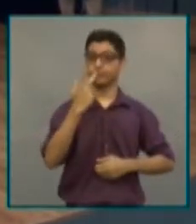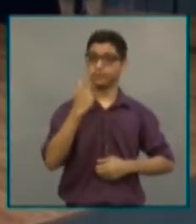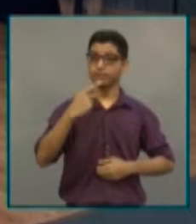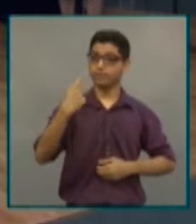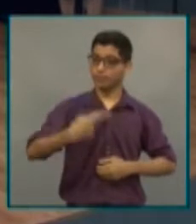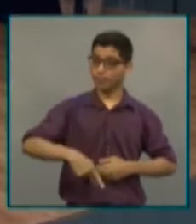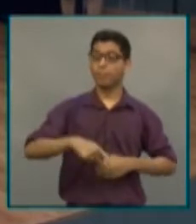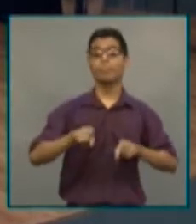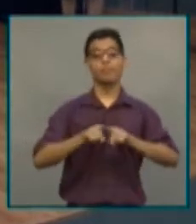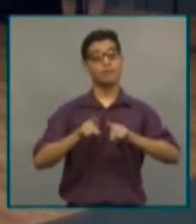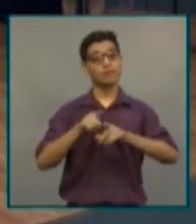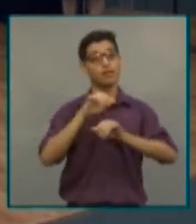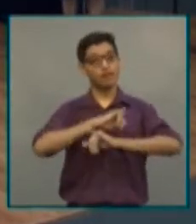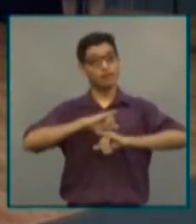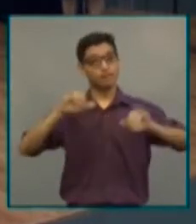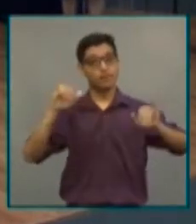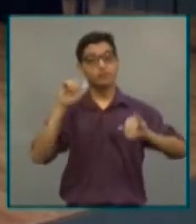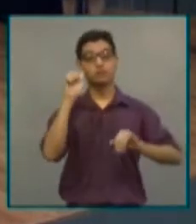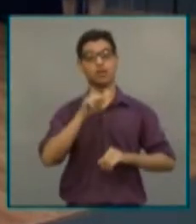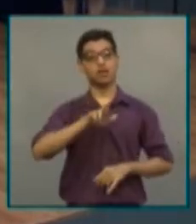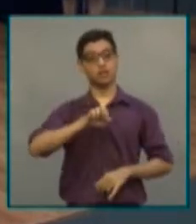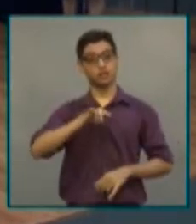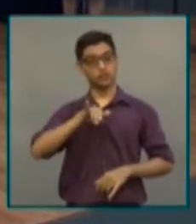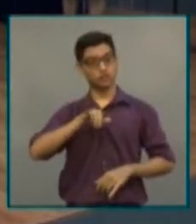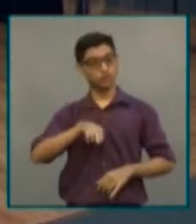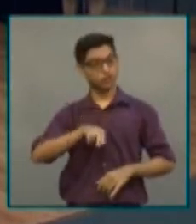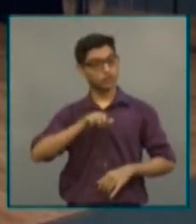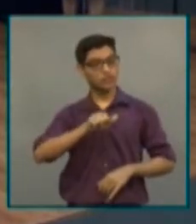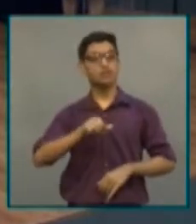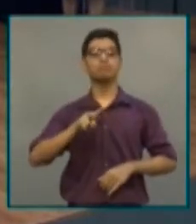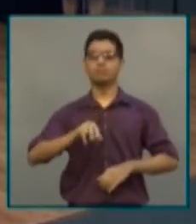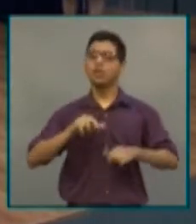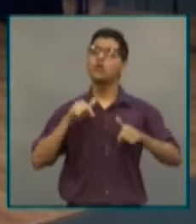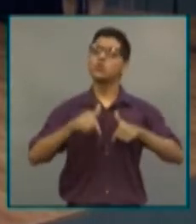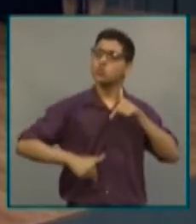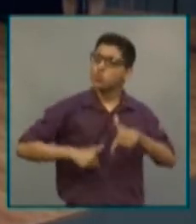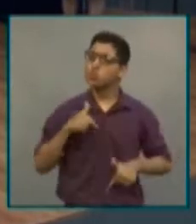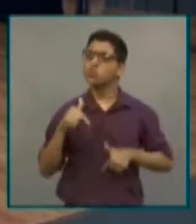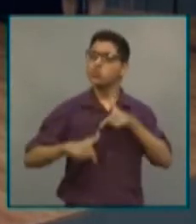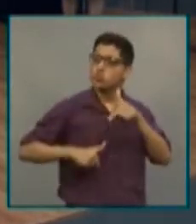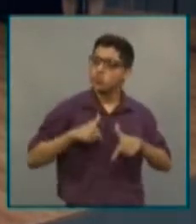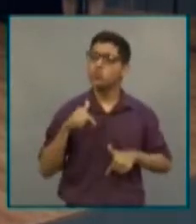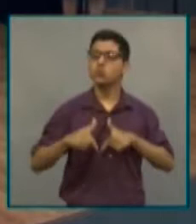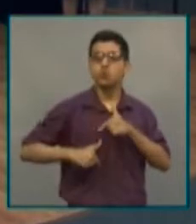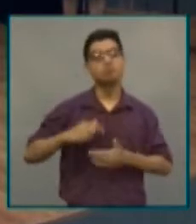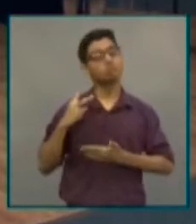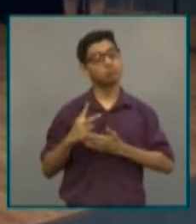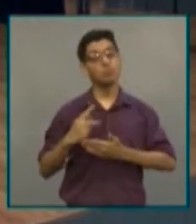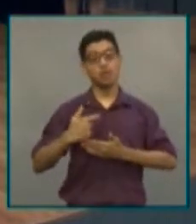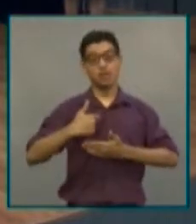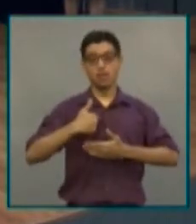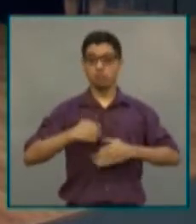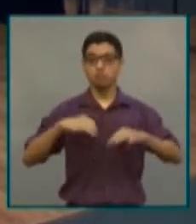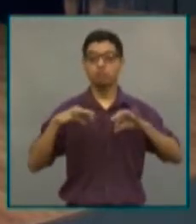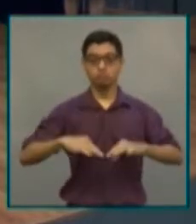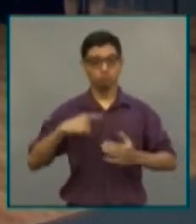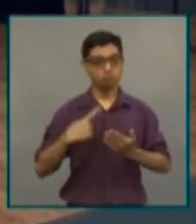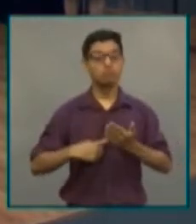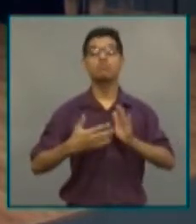vocês, Regina Jansen vai até o fim. É esse o meu compromisso. Mais do que propostas, eu tenho